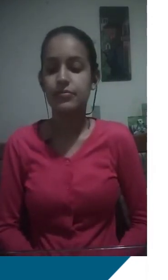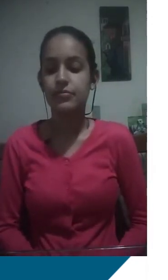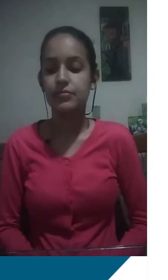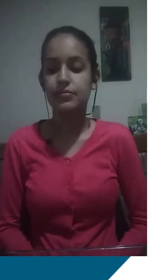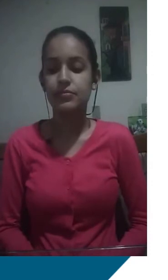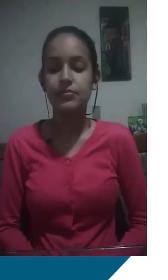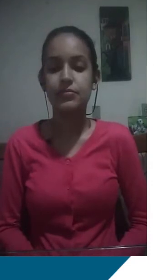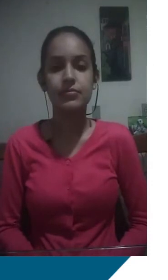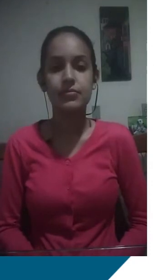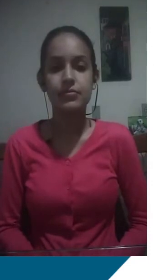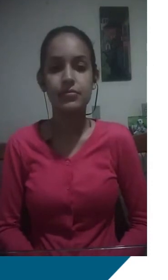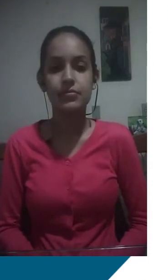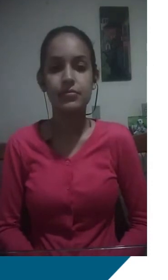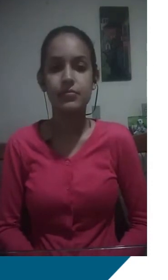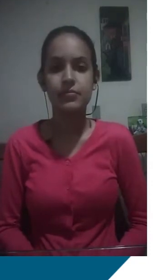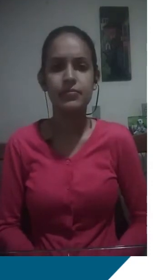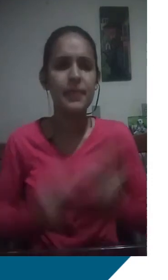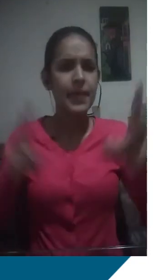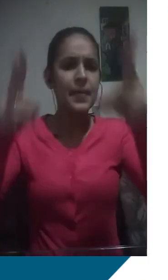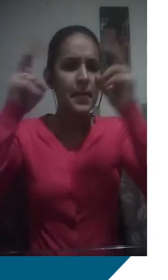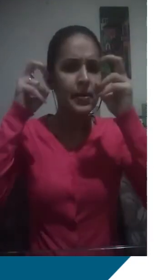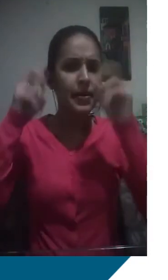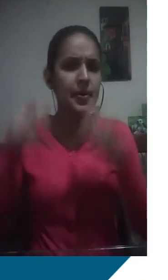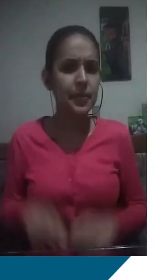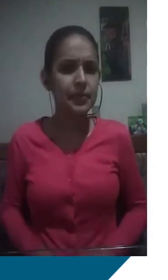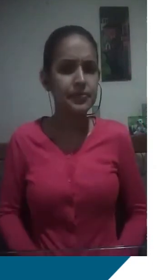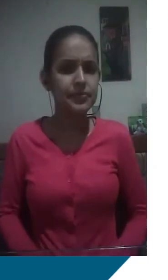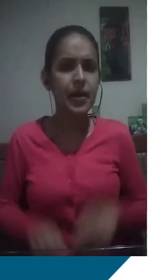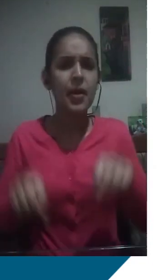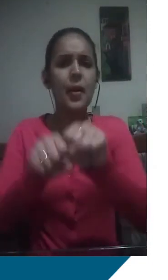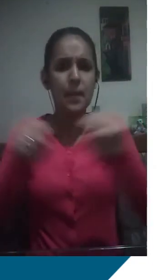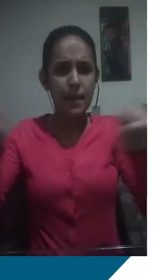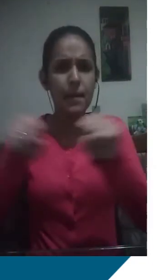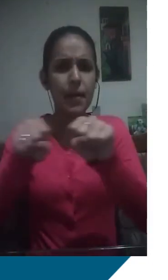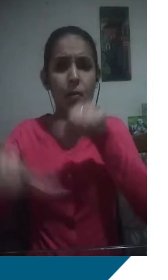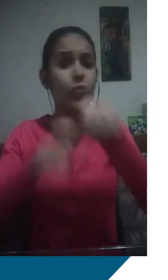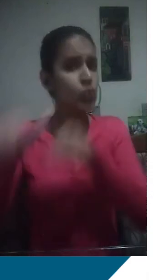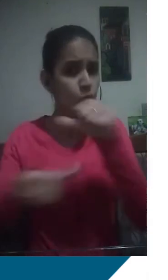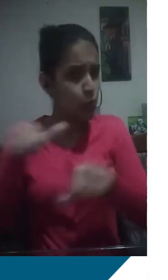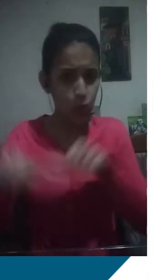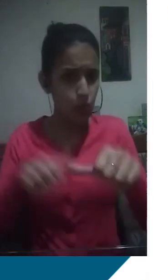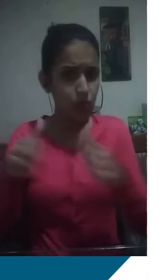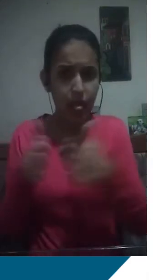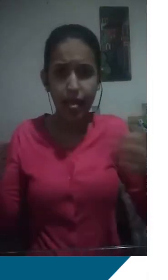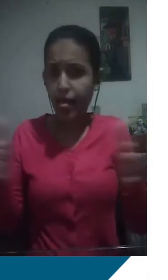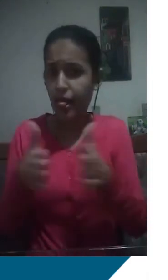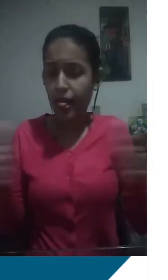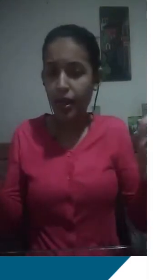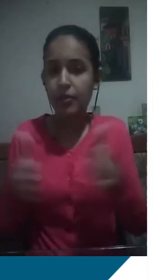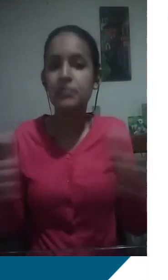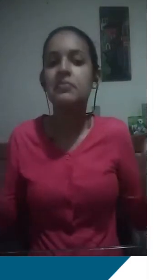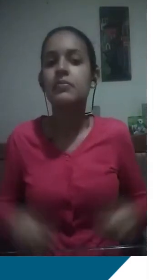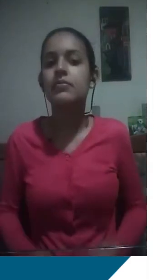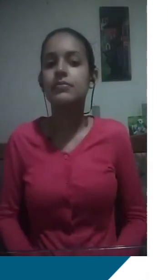Note o seguinte, que essa barra ela teve uma variação de tamanho. Né? Ela teve uma variação de comprimento, que eu chamei de ΔL.